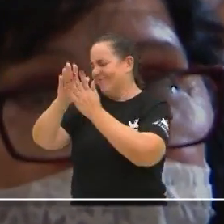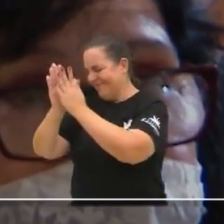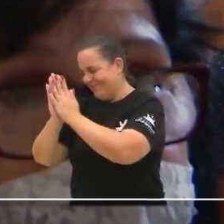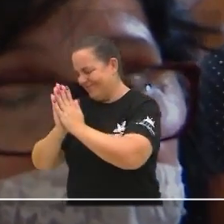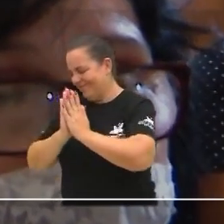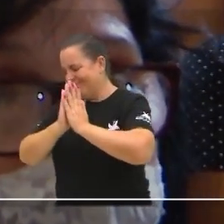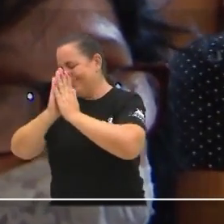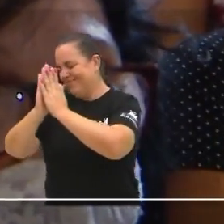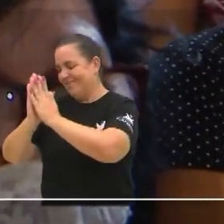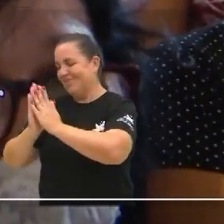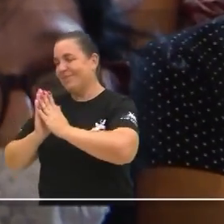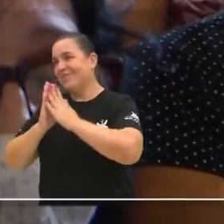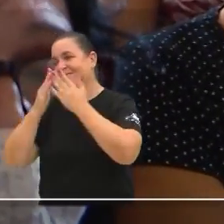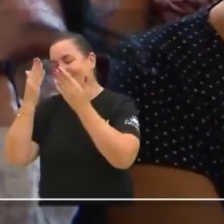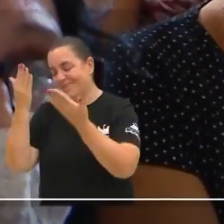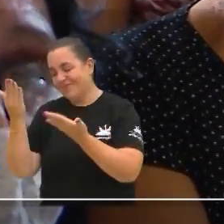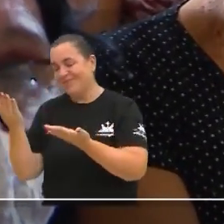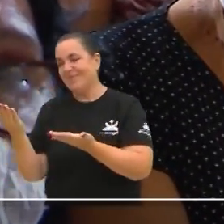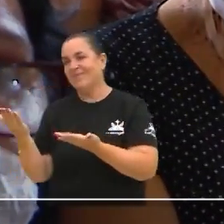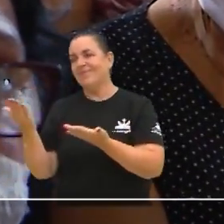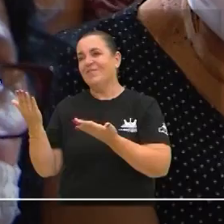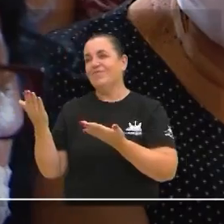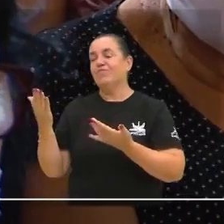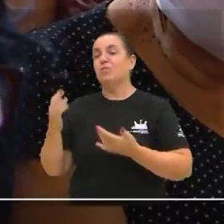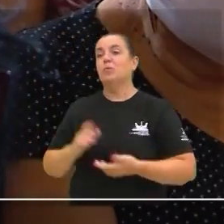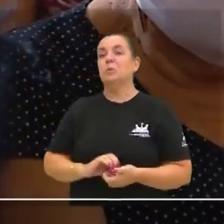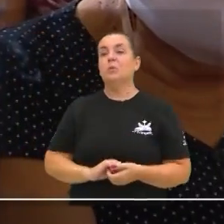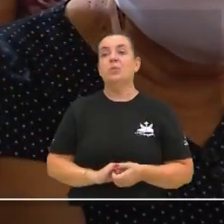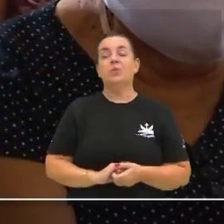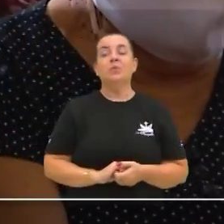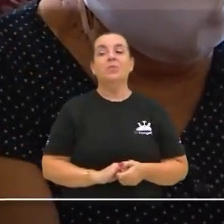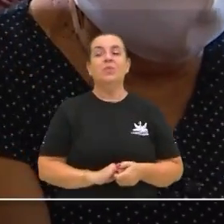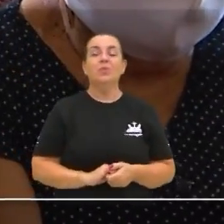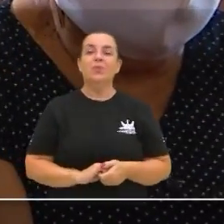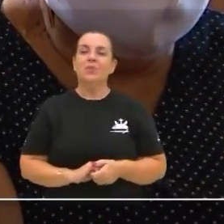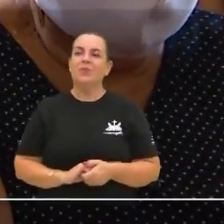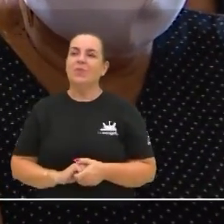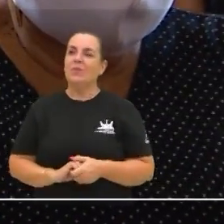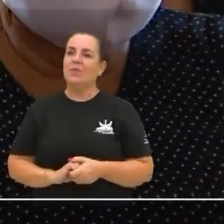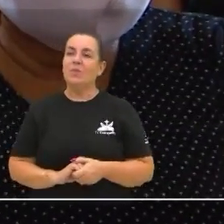hão de adorar-vos, ó